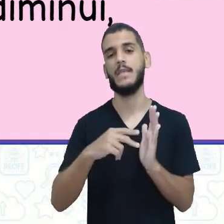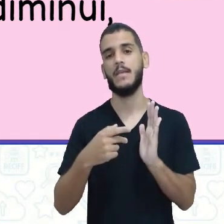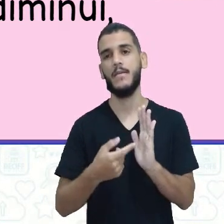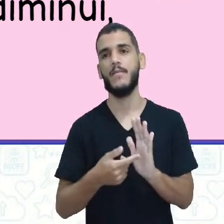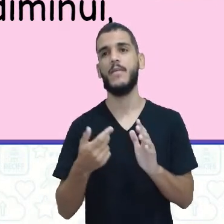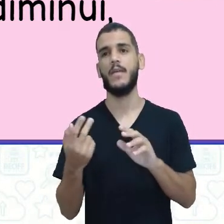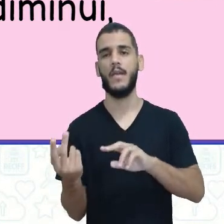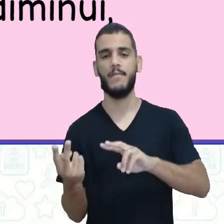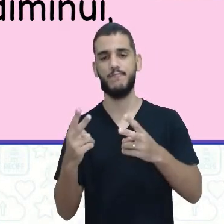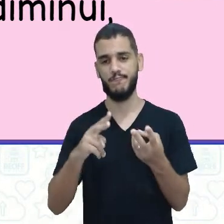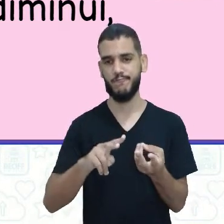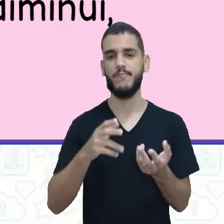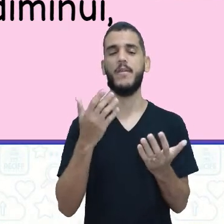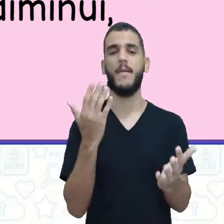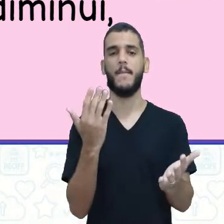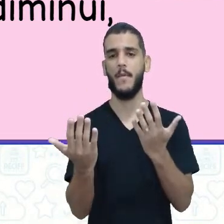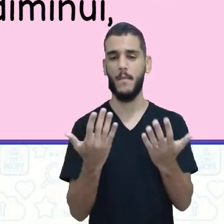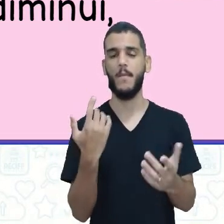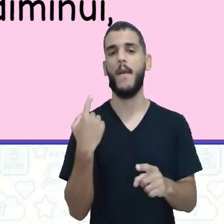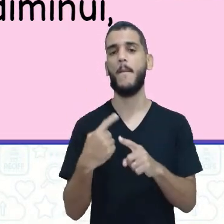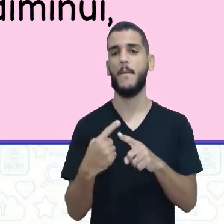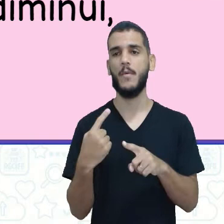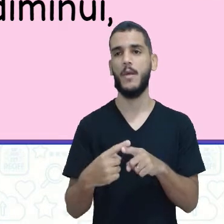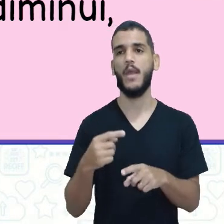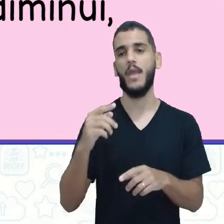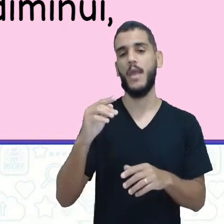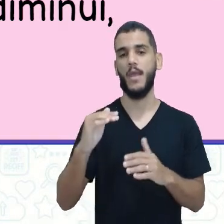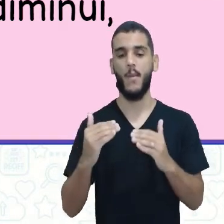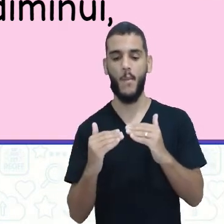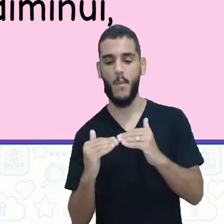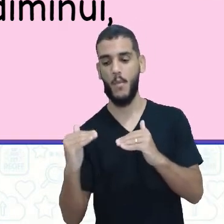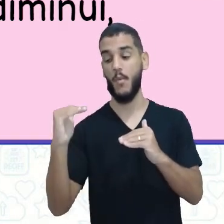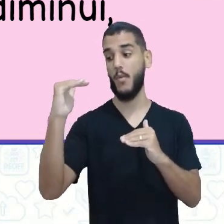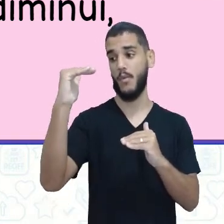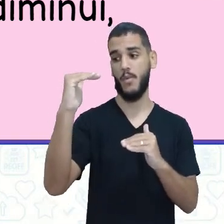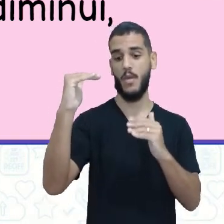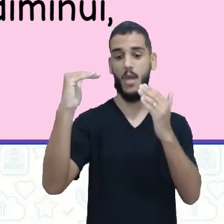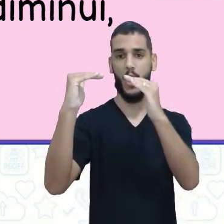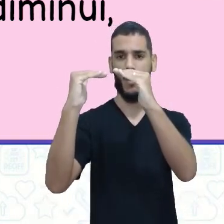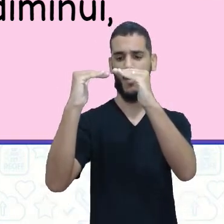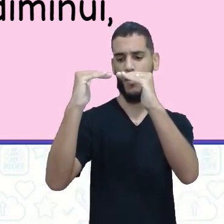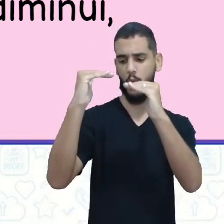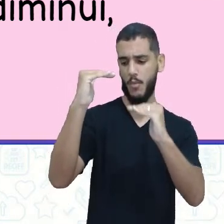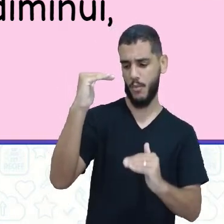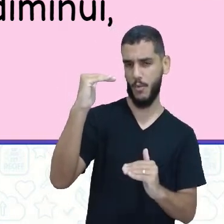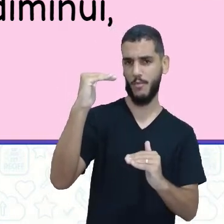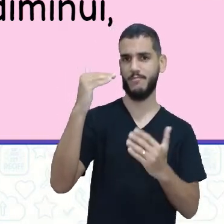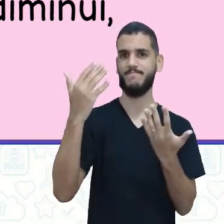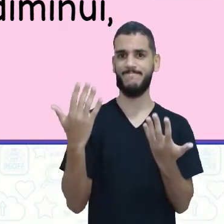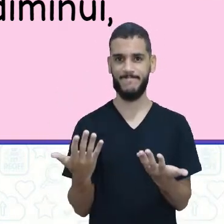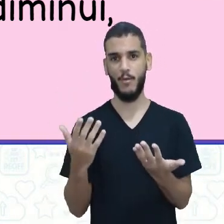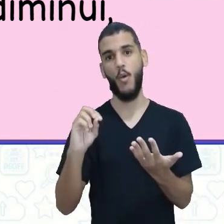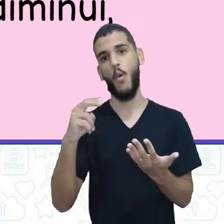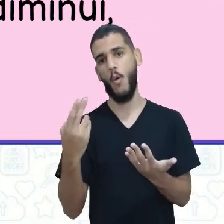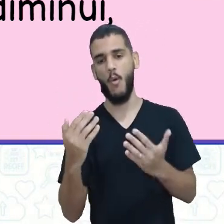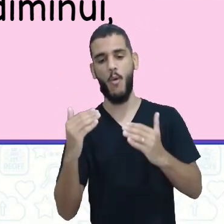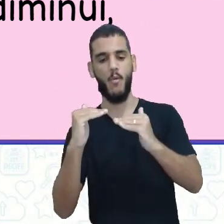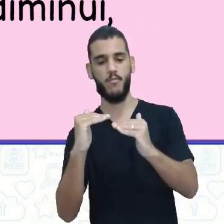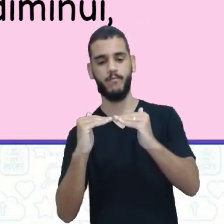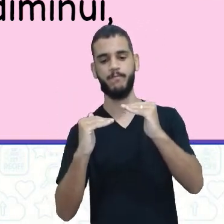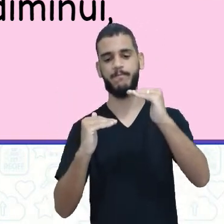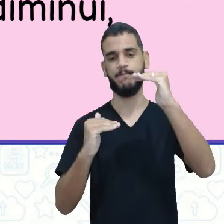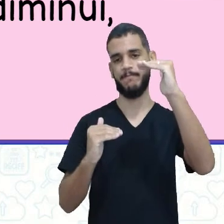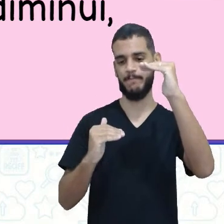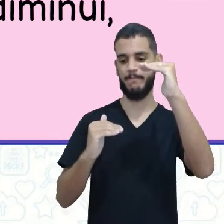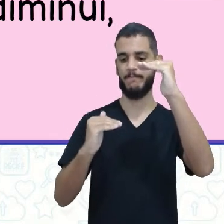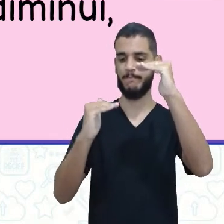inversamente proporcional quando uma delas aumenta e a outra necessariamente diminui, ou o oposto. O que é o oposto